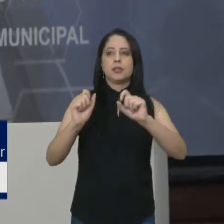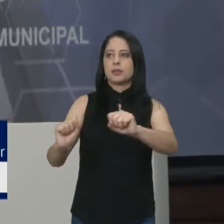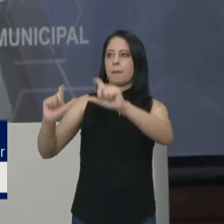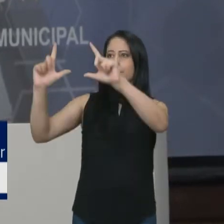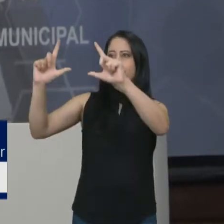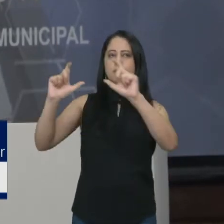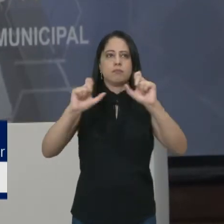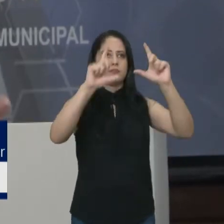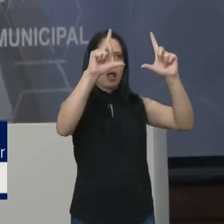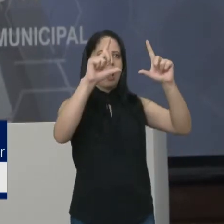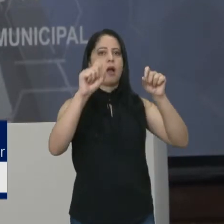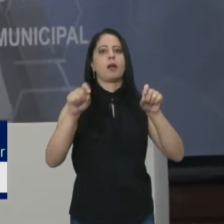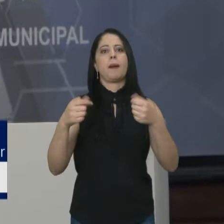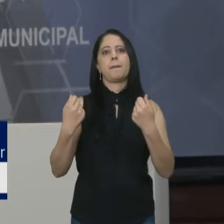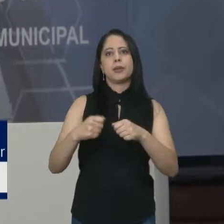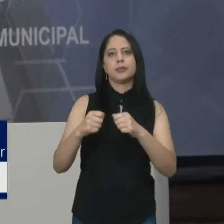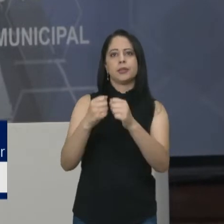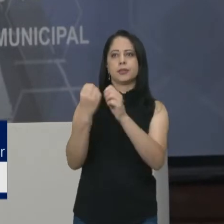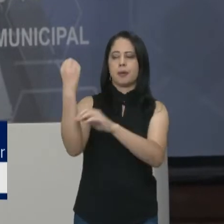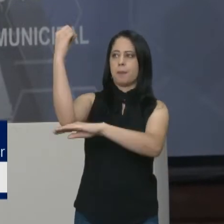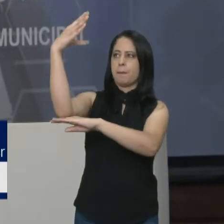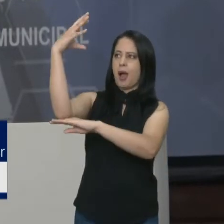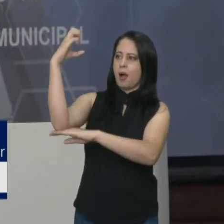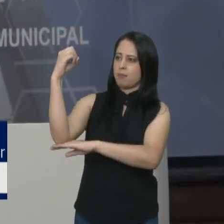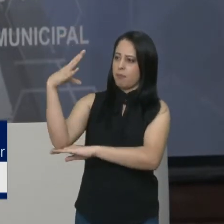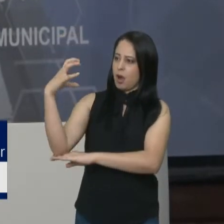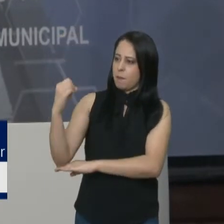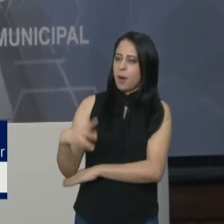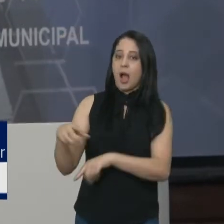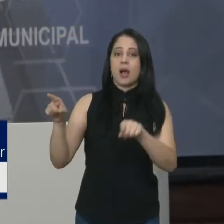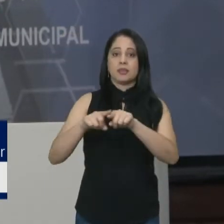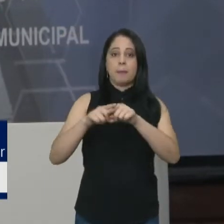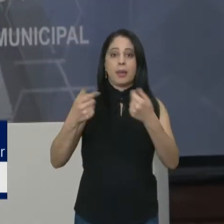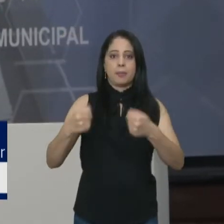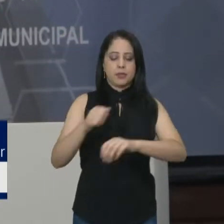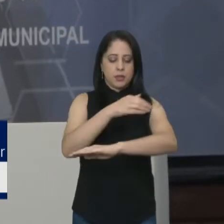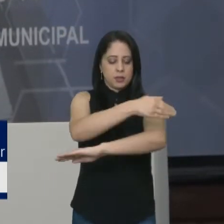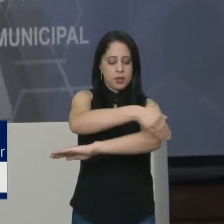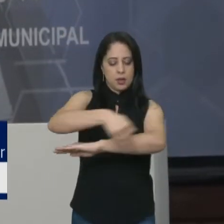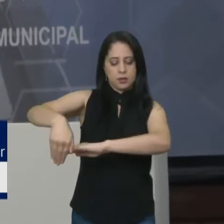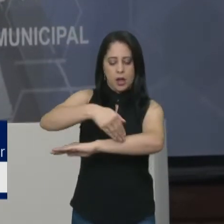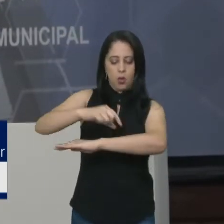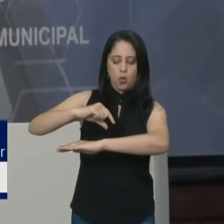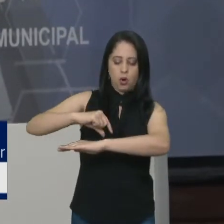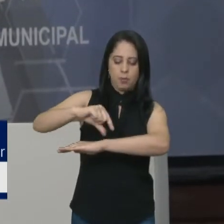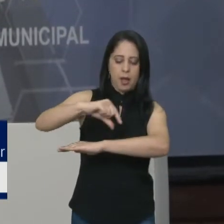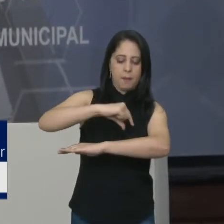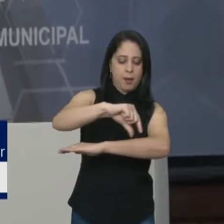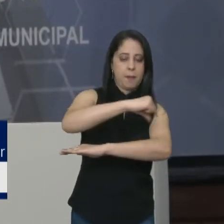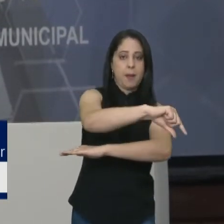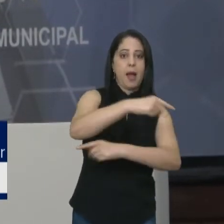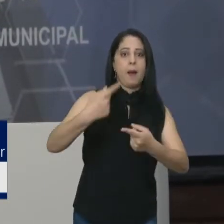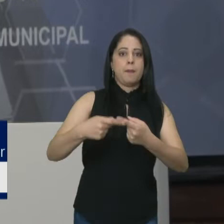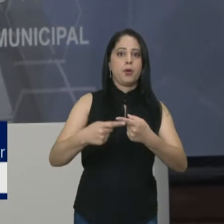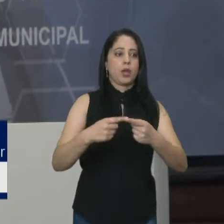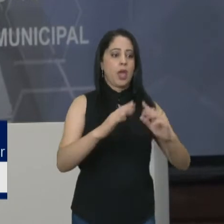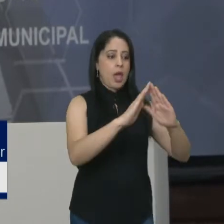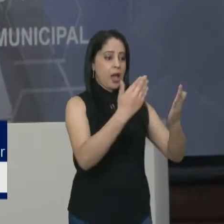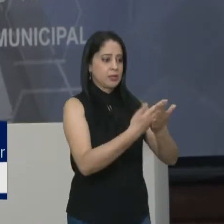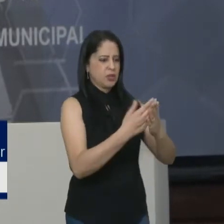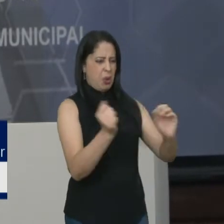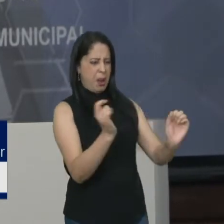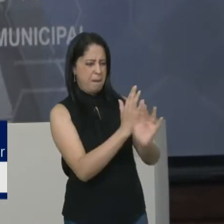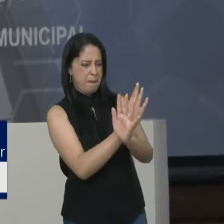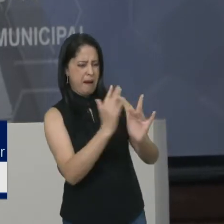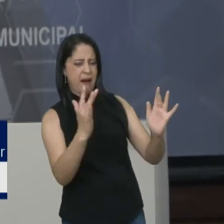para que se coloque um obstáculo, coloque ali uma faixa de travessia, melhorando então aquela condição. E também estivemos ali